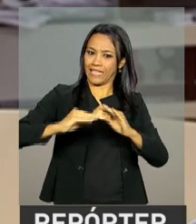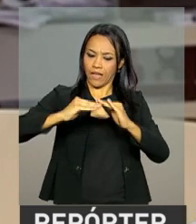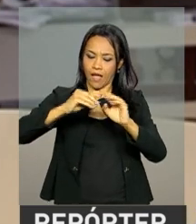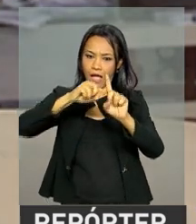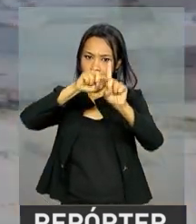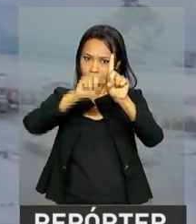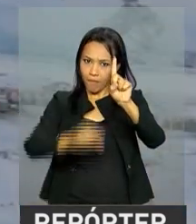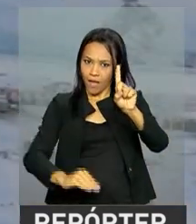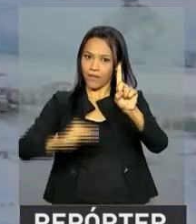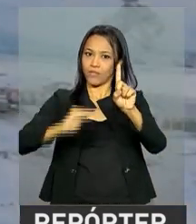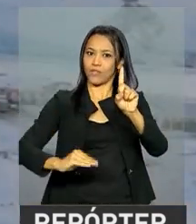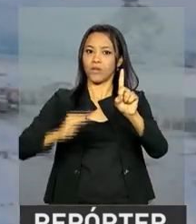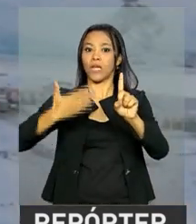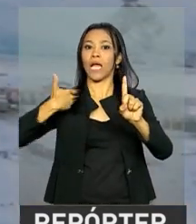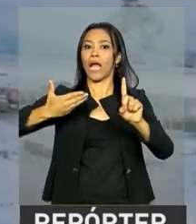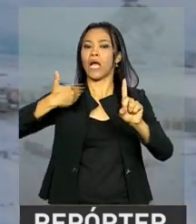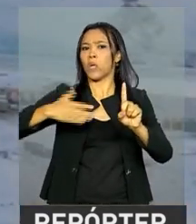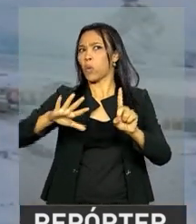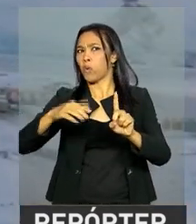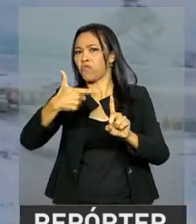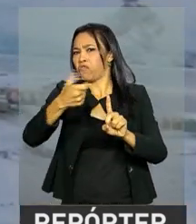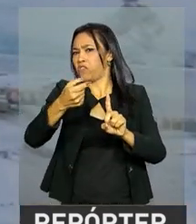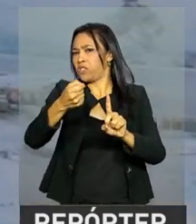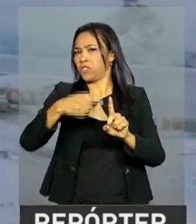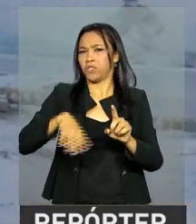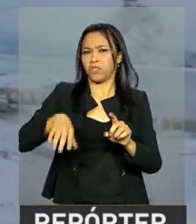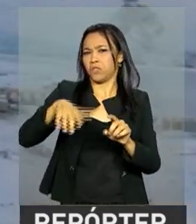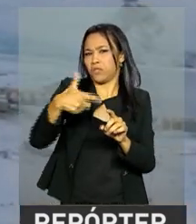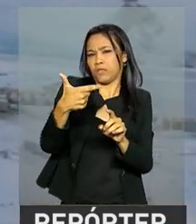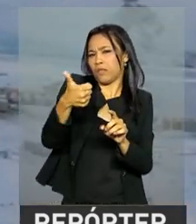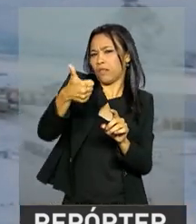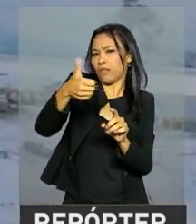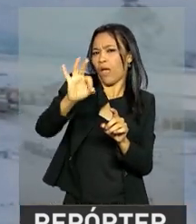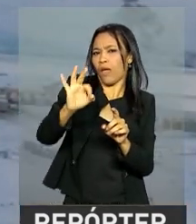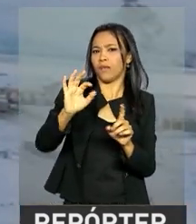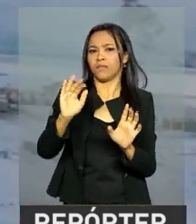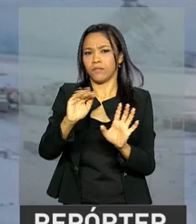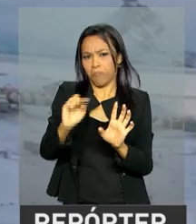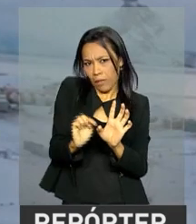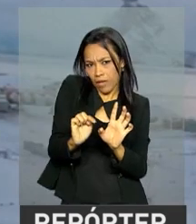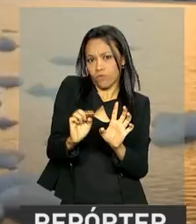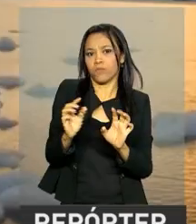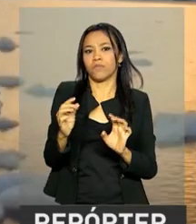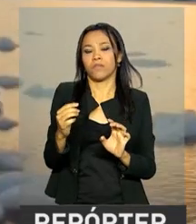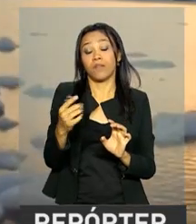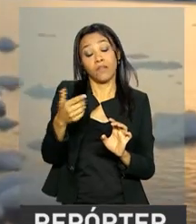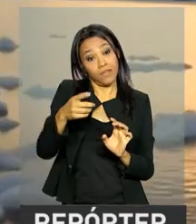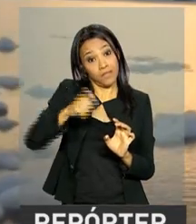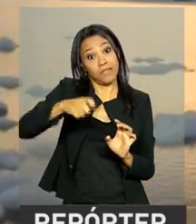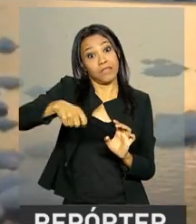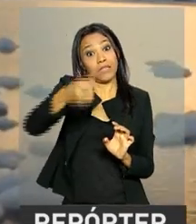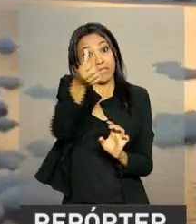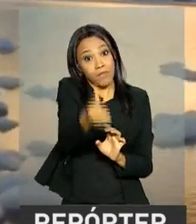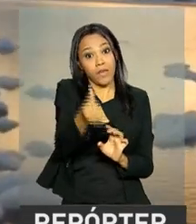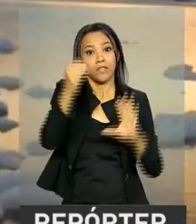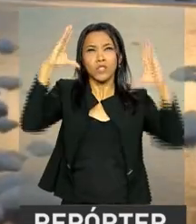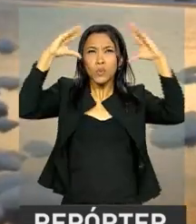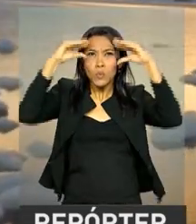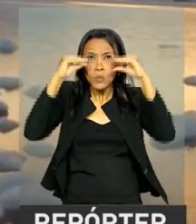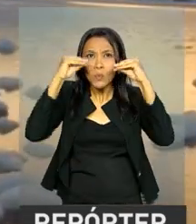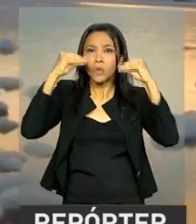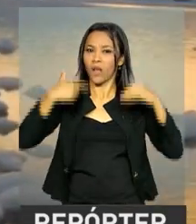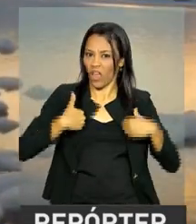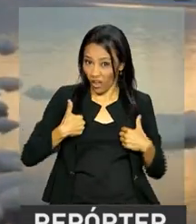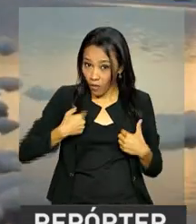quando tá calor fica aí entre Men 20 e men1 além dos 6 meses de escuridão no inverno eu